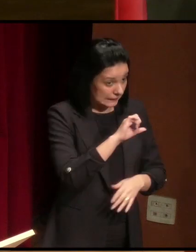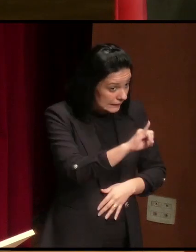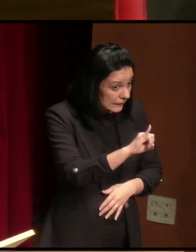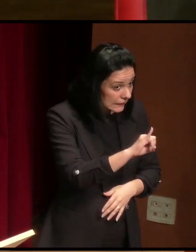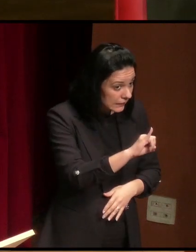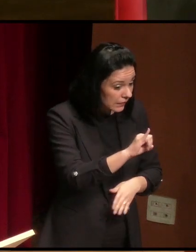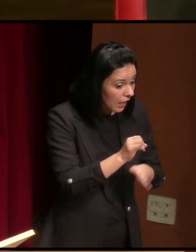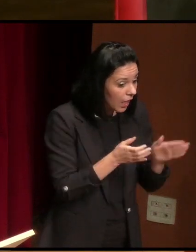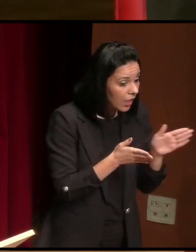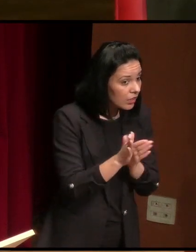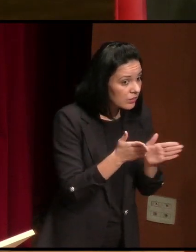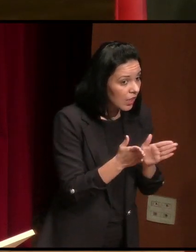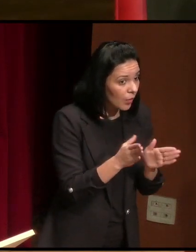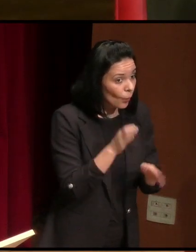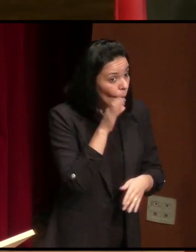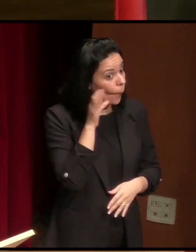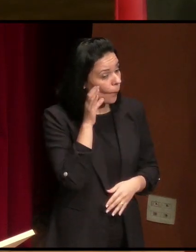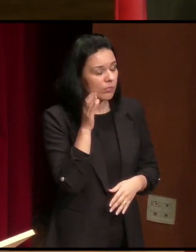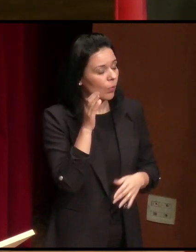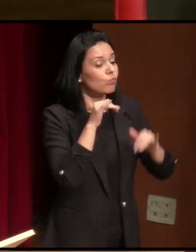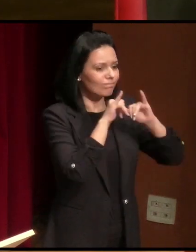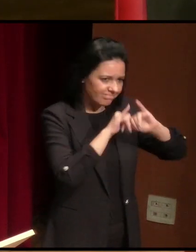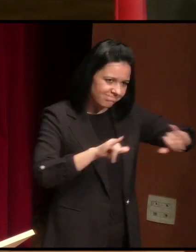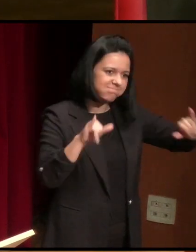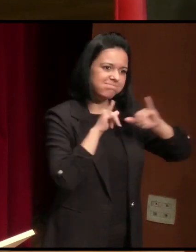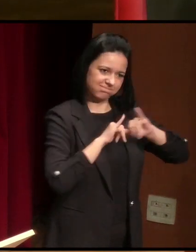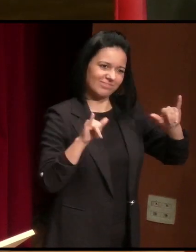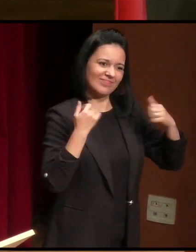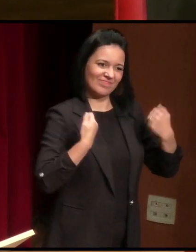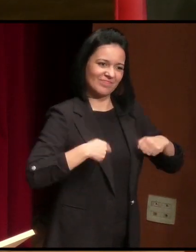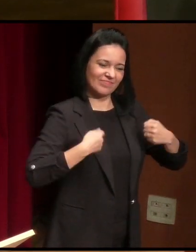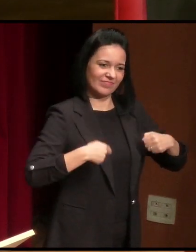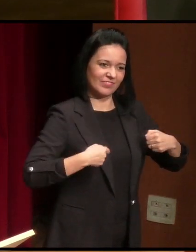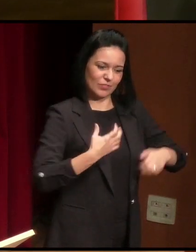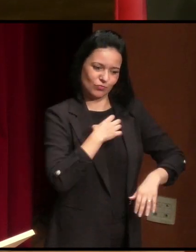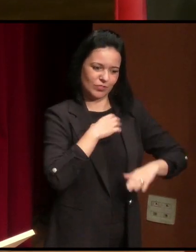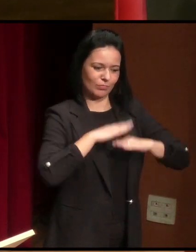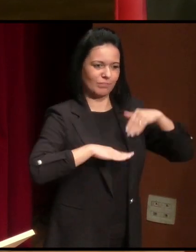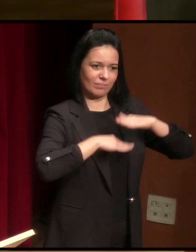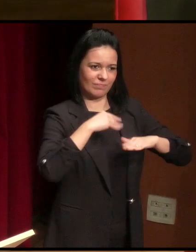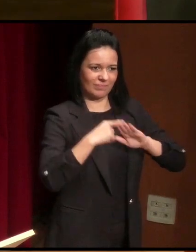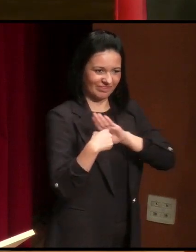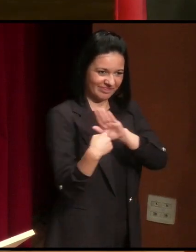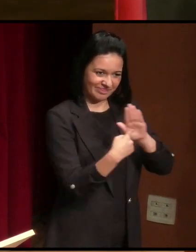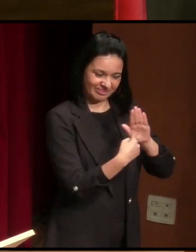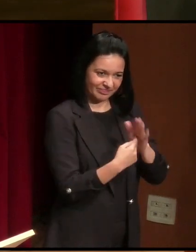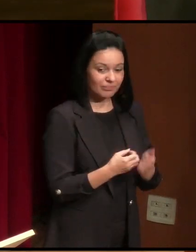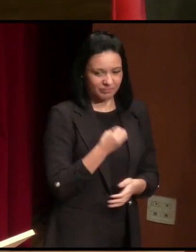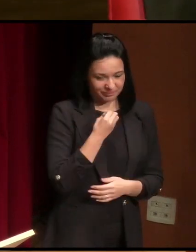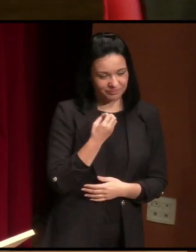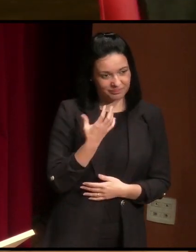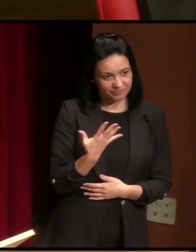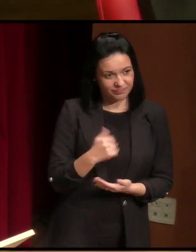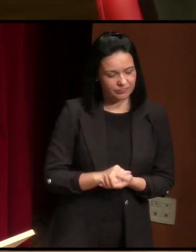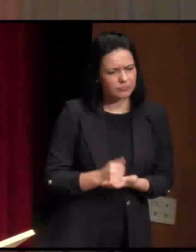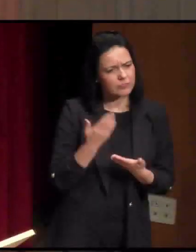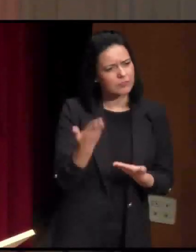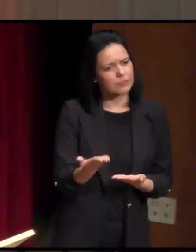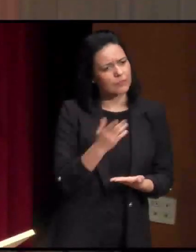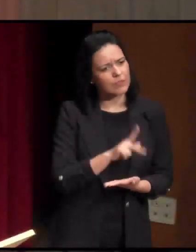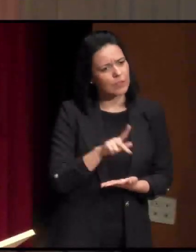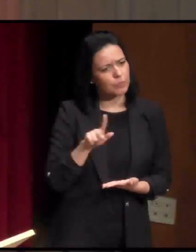acesso... Não guarde isso para si, que divulgue, que torne isso uma prática. Muito bom. Professor, nesse